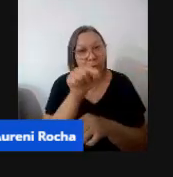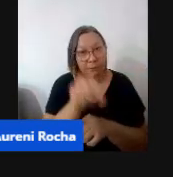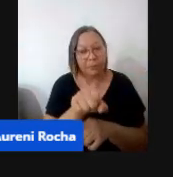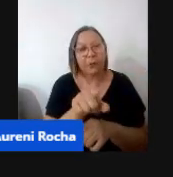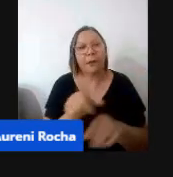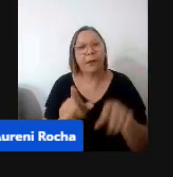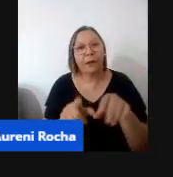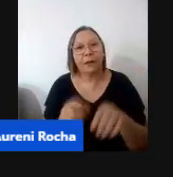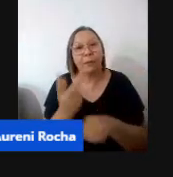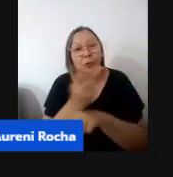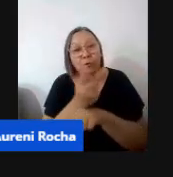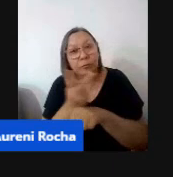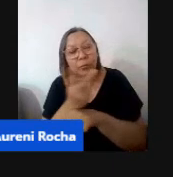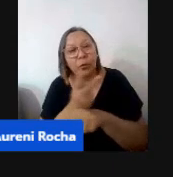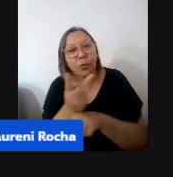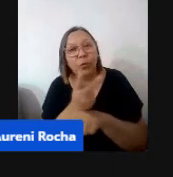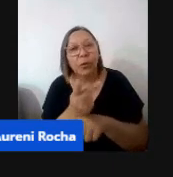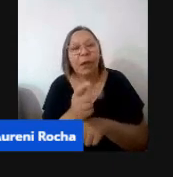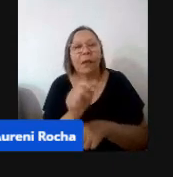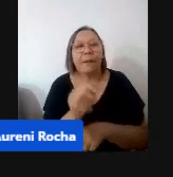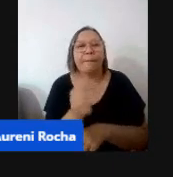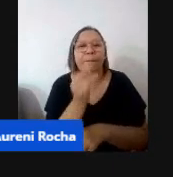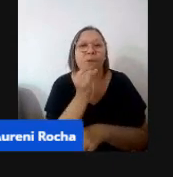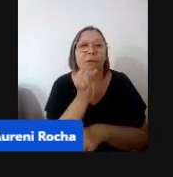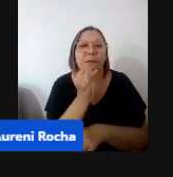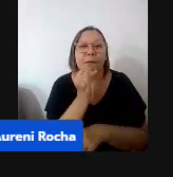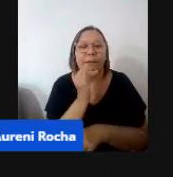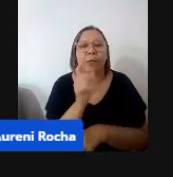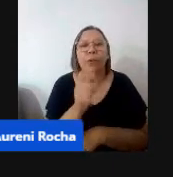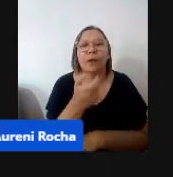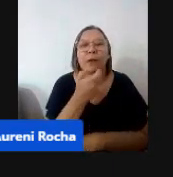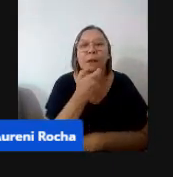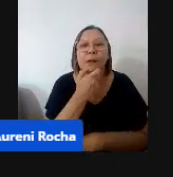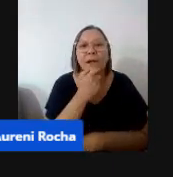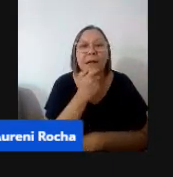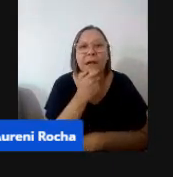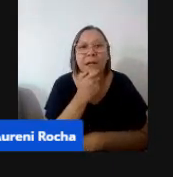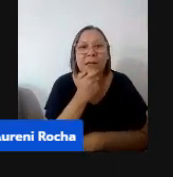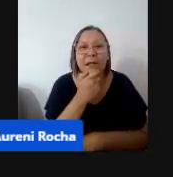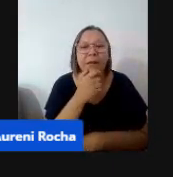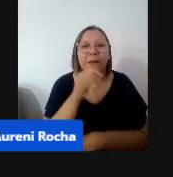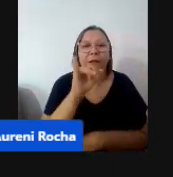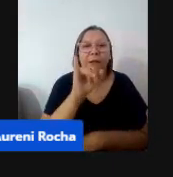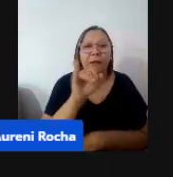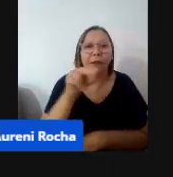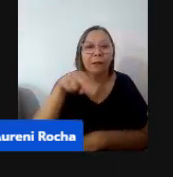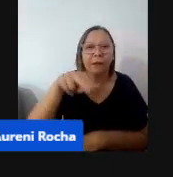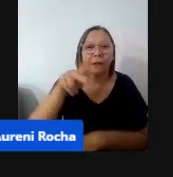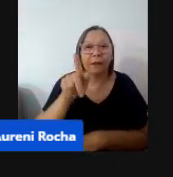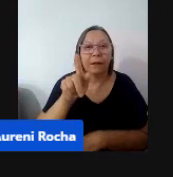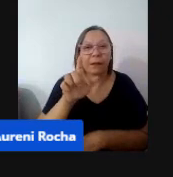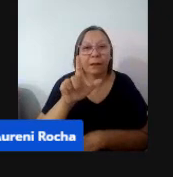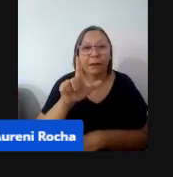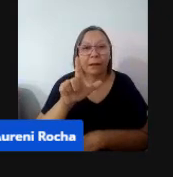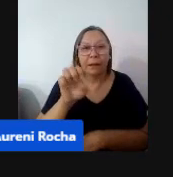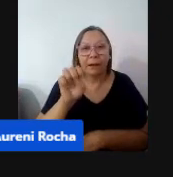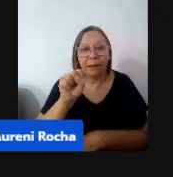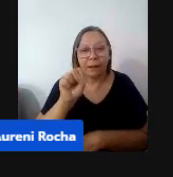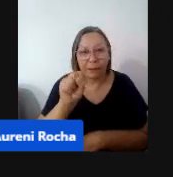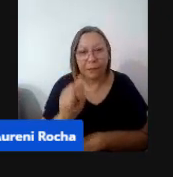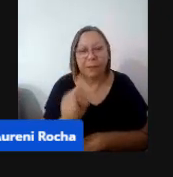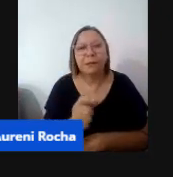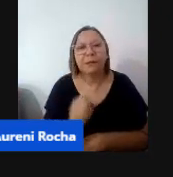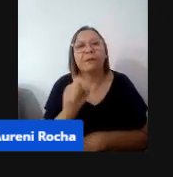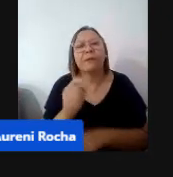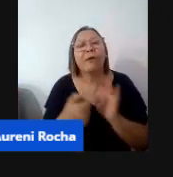buscar aqui em inglês, ó, eu apertei em templates, tá bom? E cliquei em inglês. Vamos ver o que ele